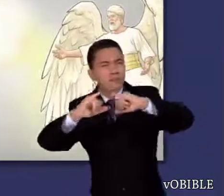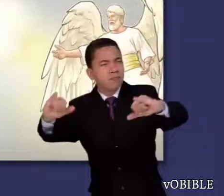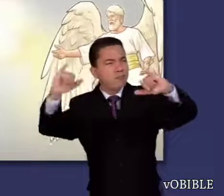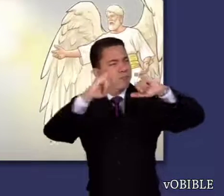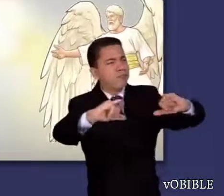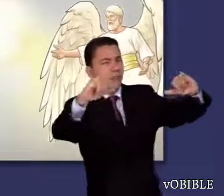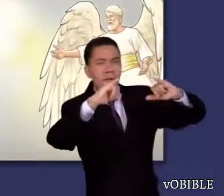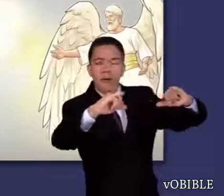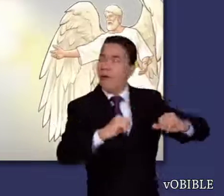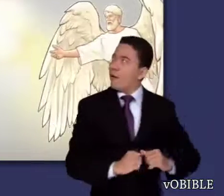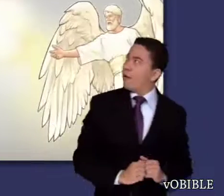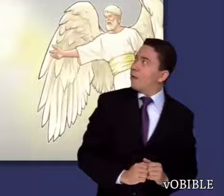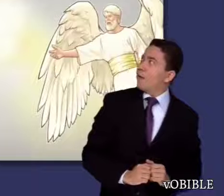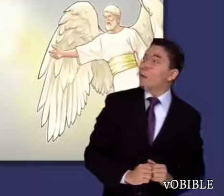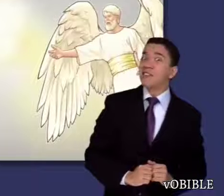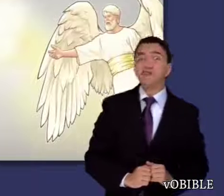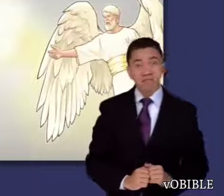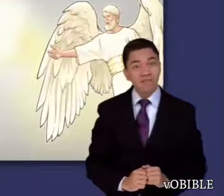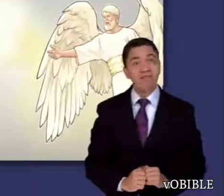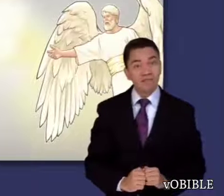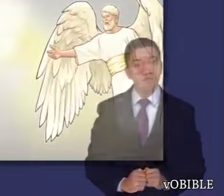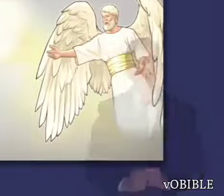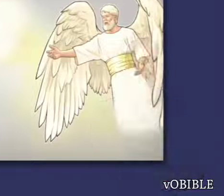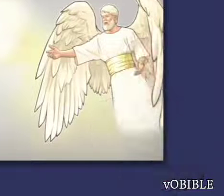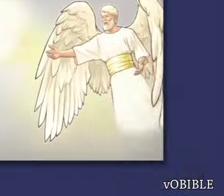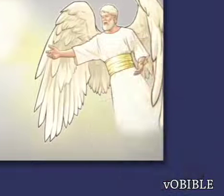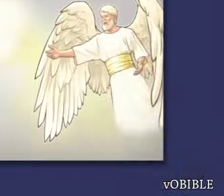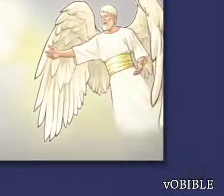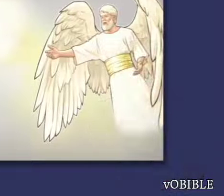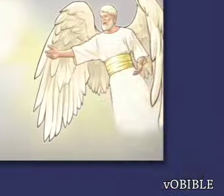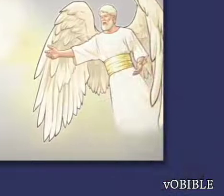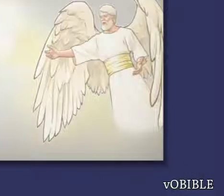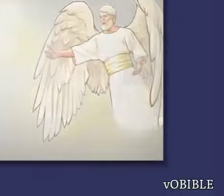Jesus é chamado de a Palavra, porque ele é o porta-voz de Jeová.